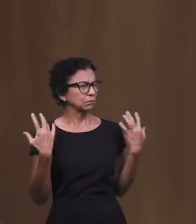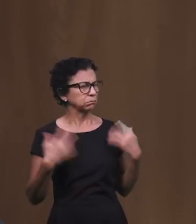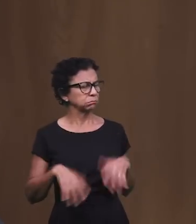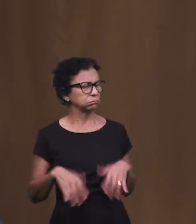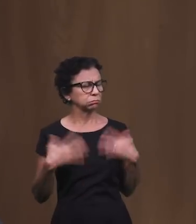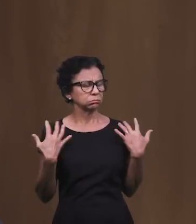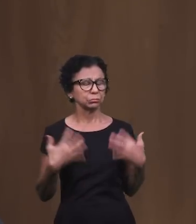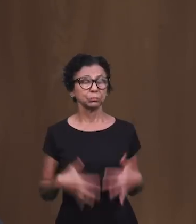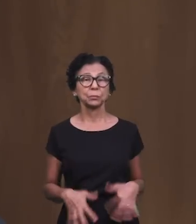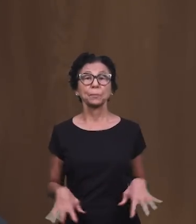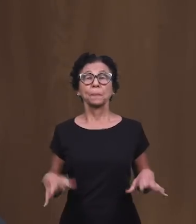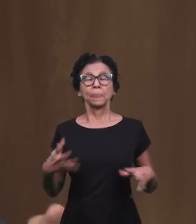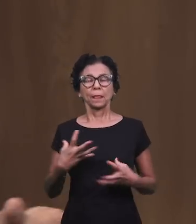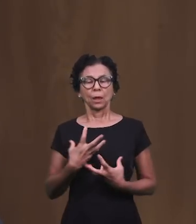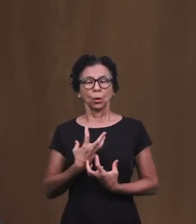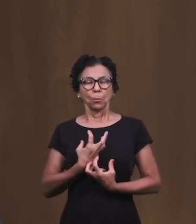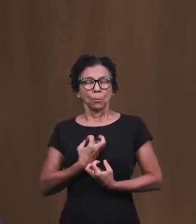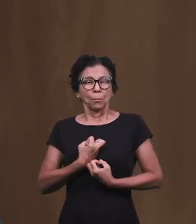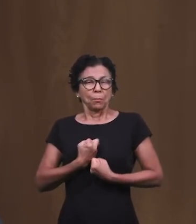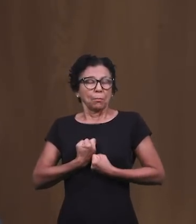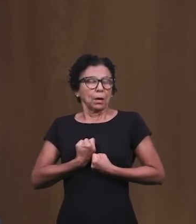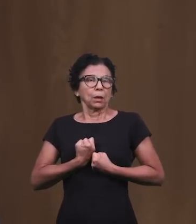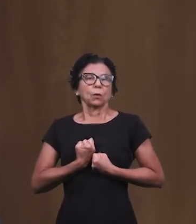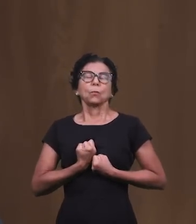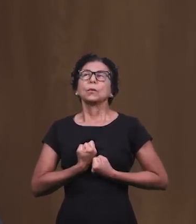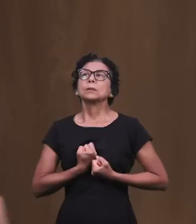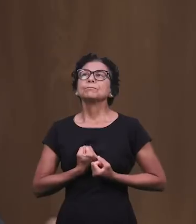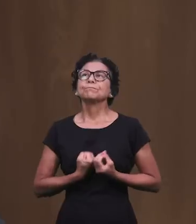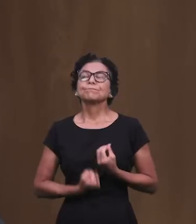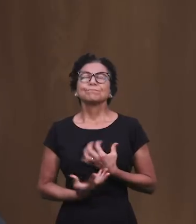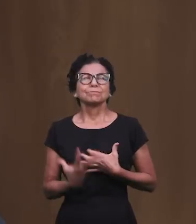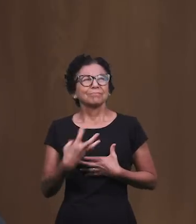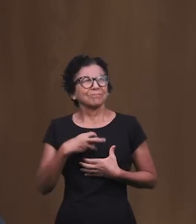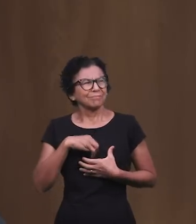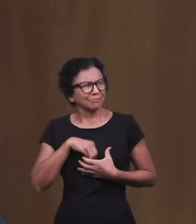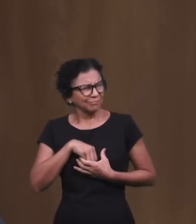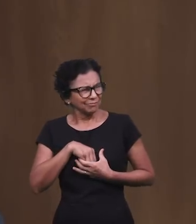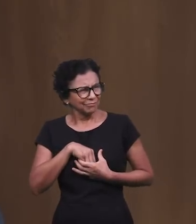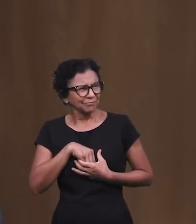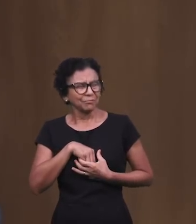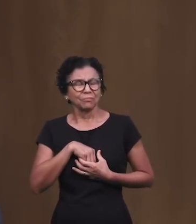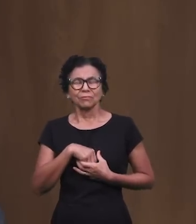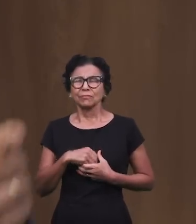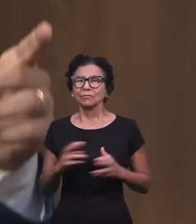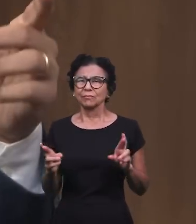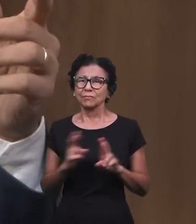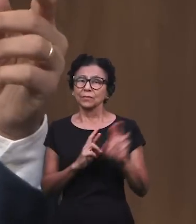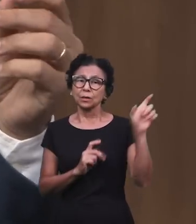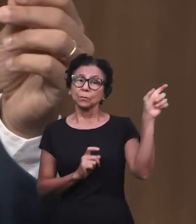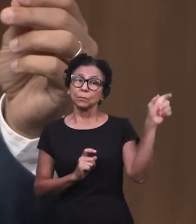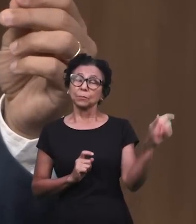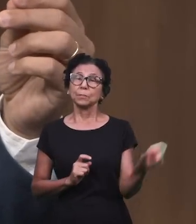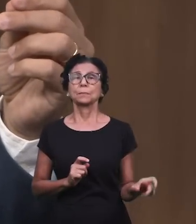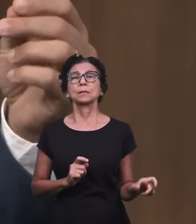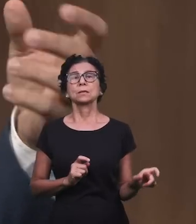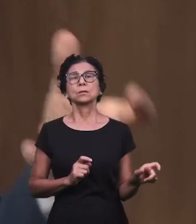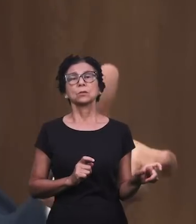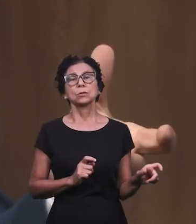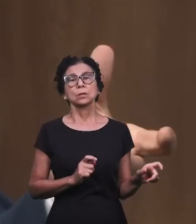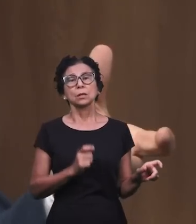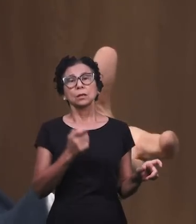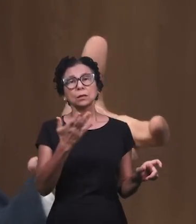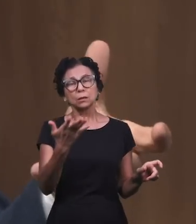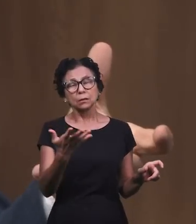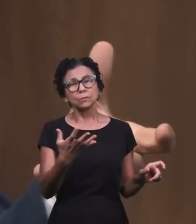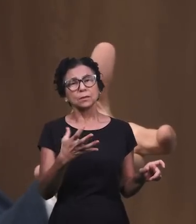ela traz um sentimento, um ressentimento e tem outra pessoa do outro lado. E geralmente é uma pessoa que você tem